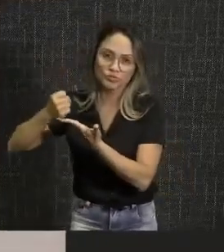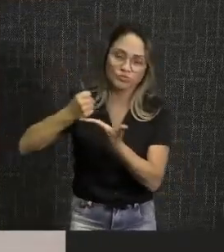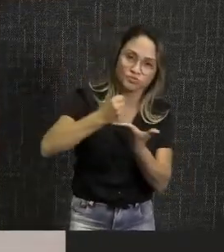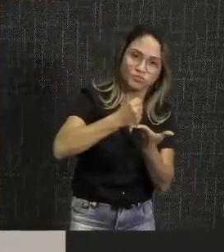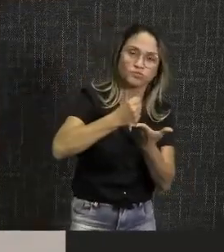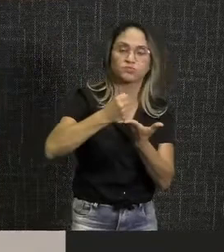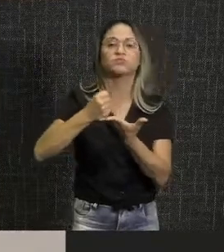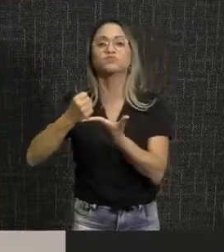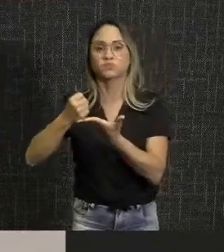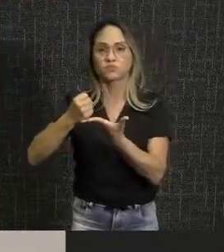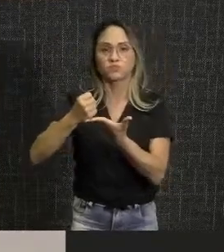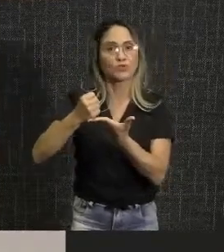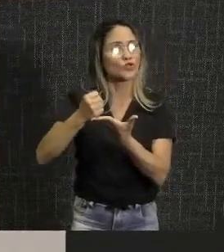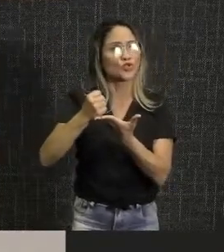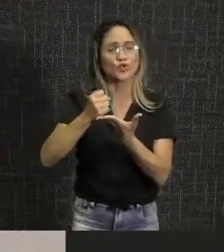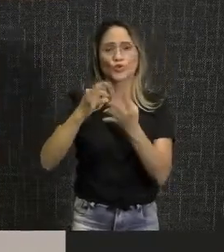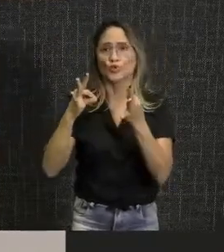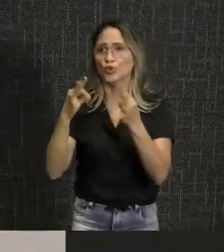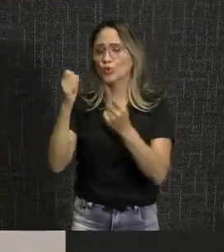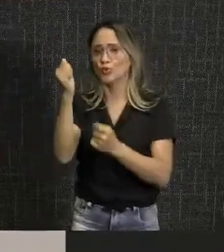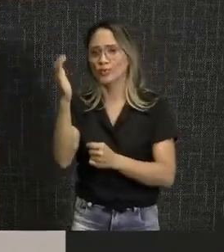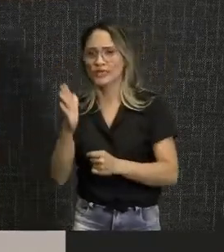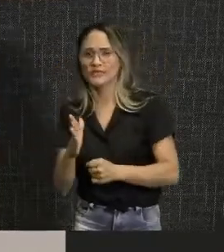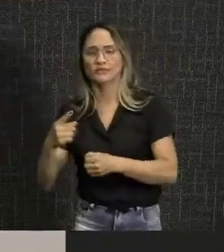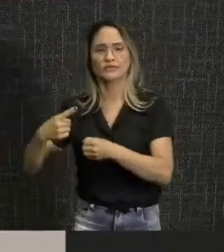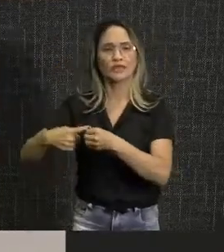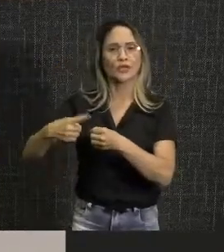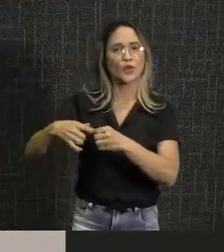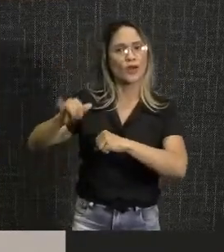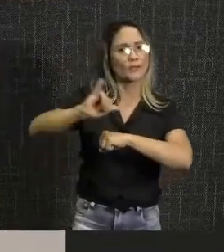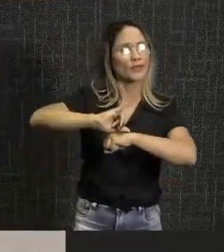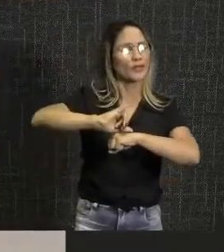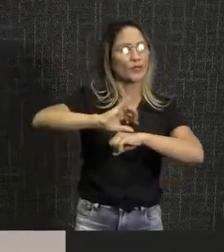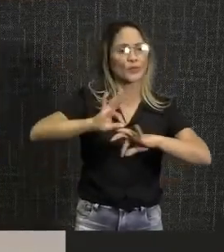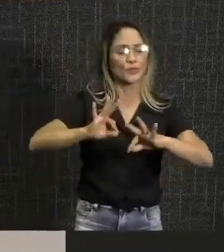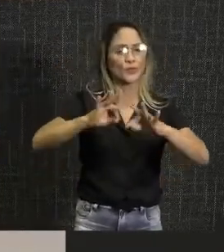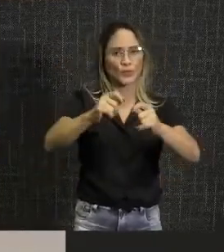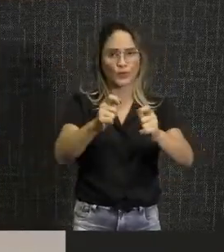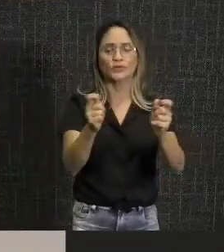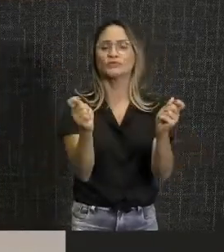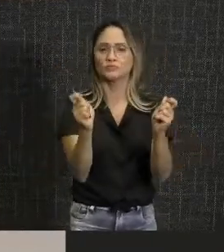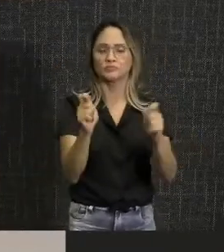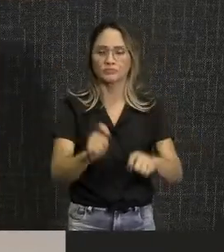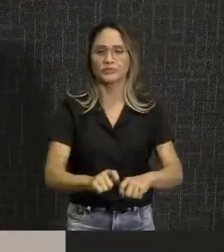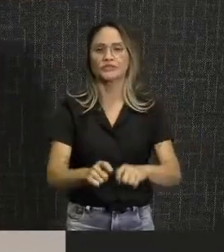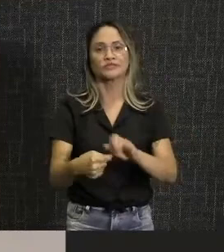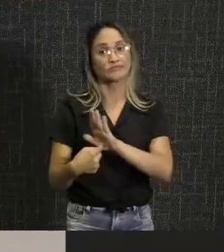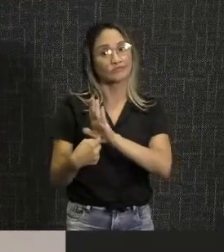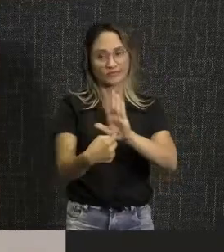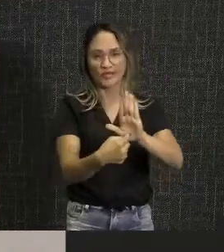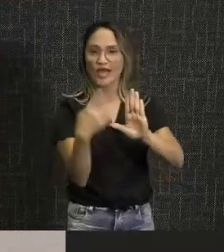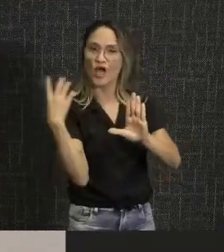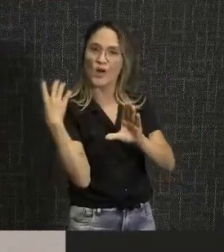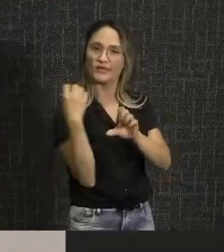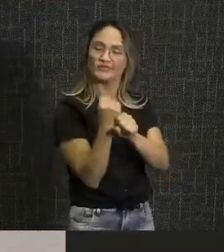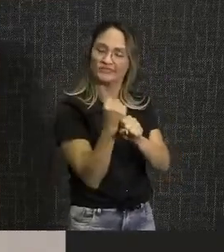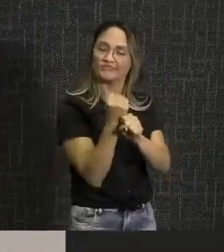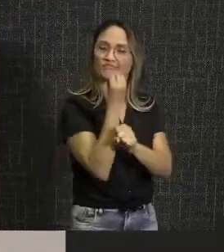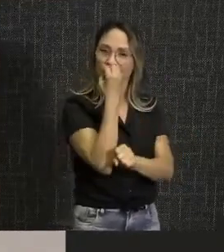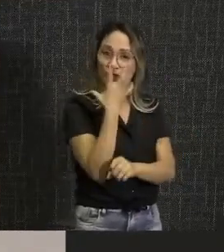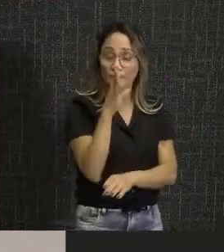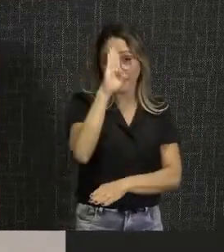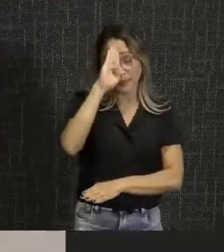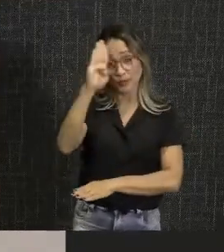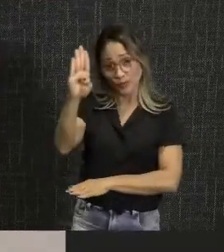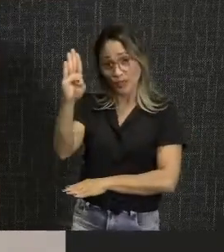só no interior do Brasil, nas grandes capitais também, que podem ter constatado o efeito que isso teve, principalmente aquele